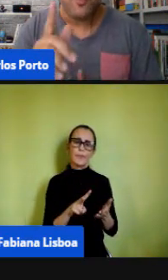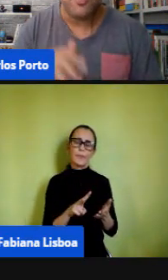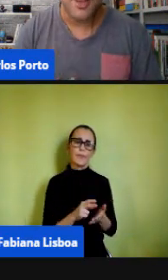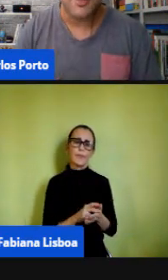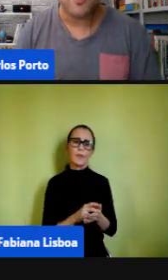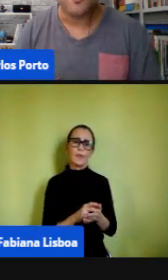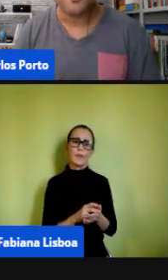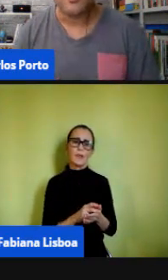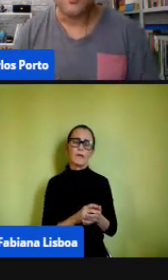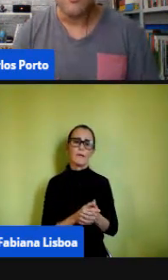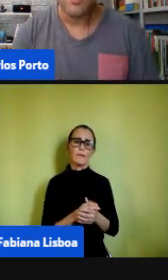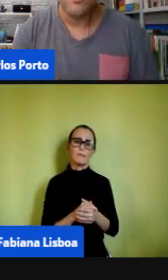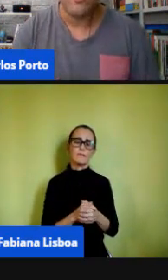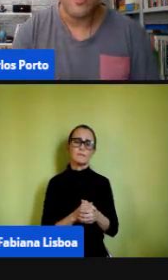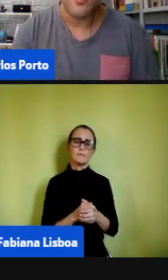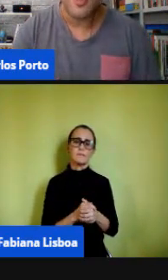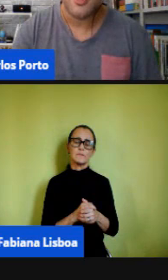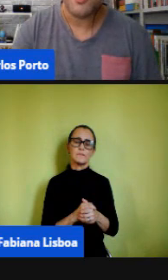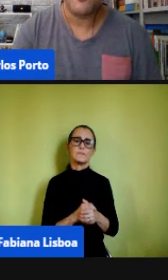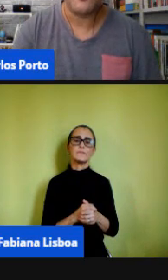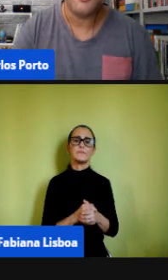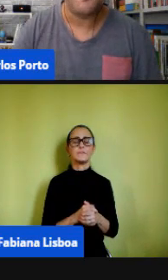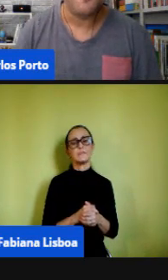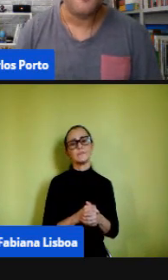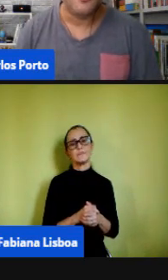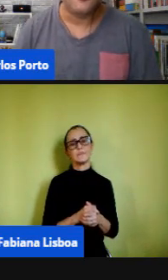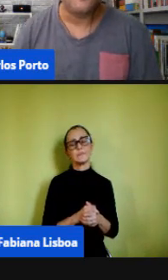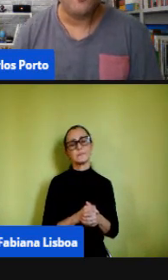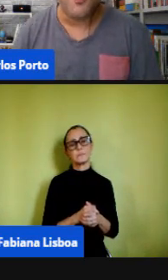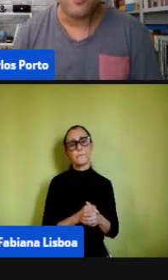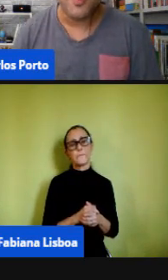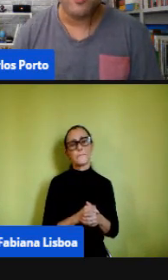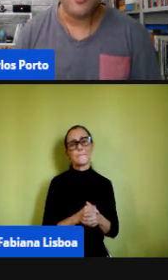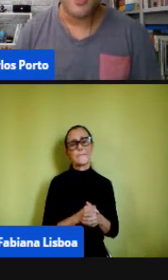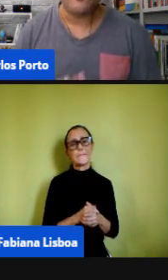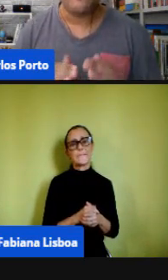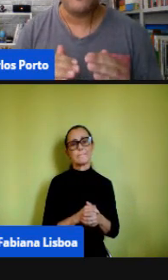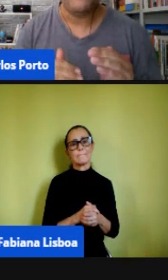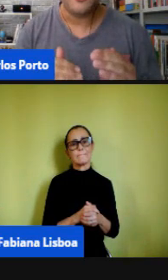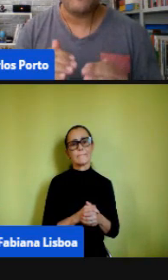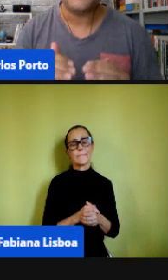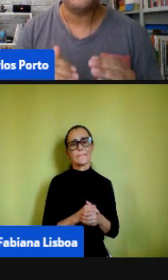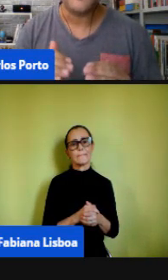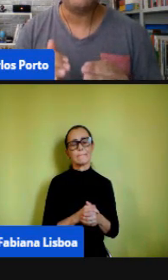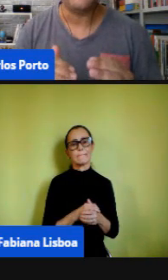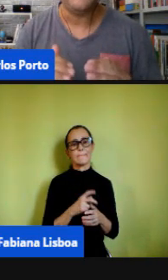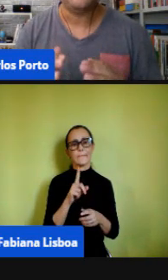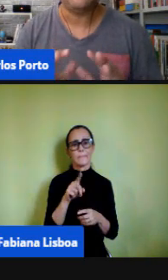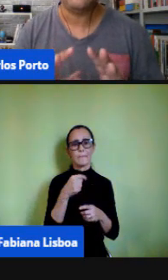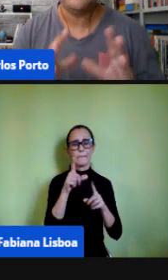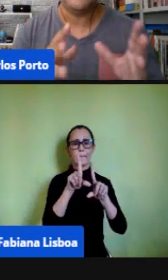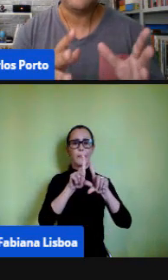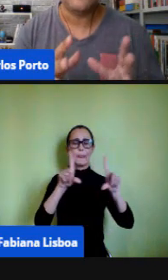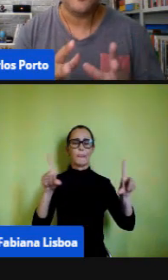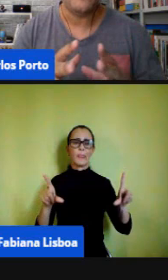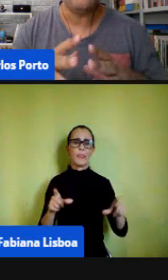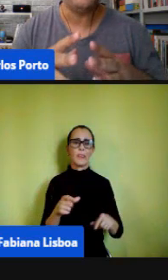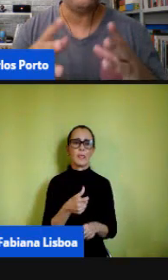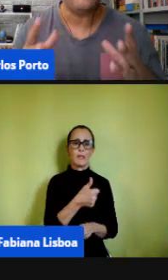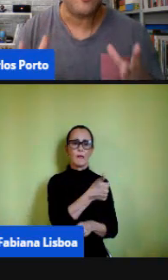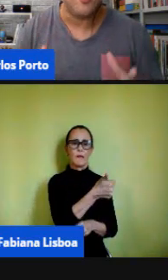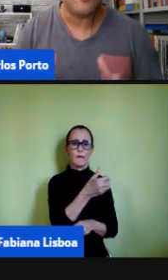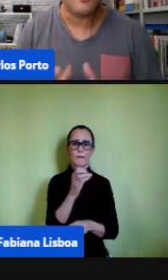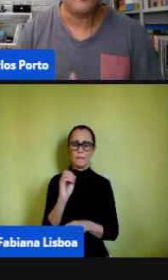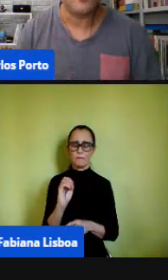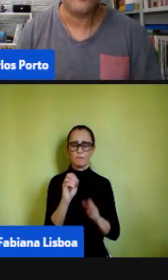especificadamente? Vamos lá então. Deixa eu adiantar aqui para você. Então, eu passo mais um slide. Nós vamos ver agora 10 itens que não é